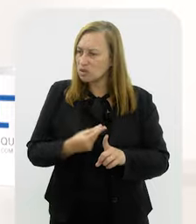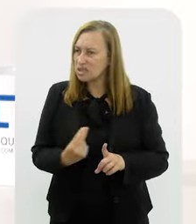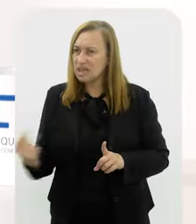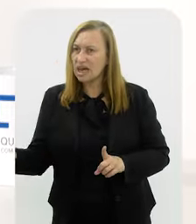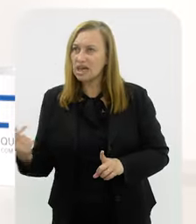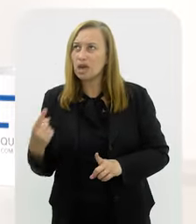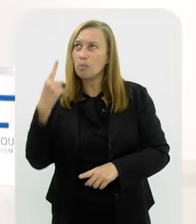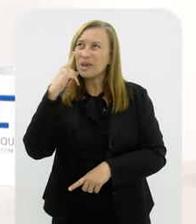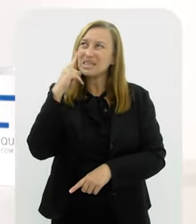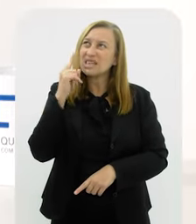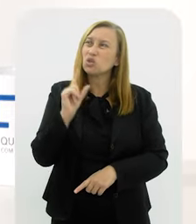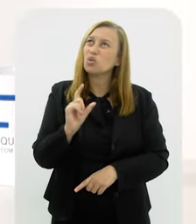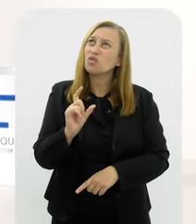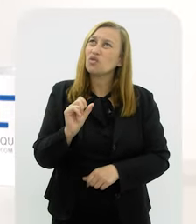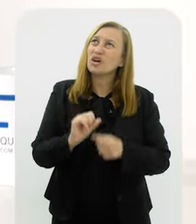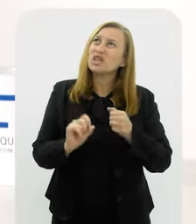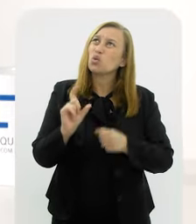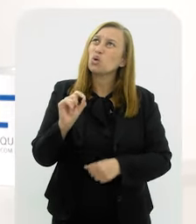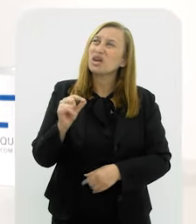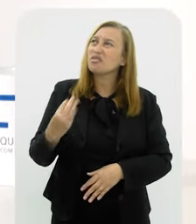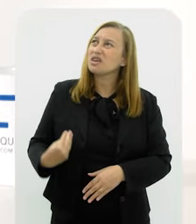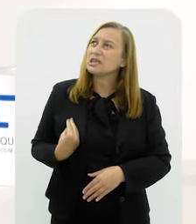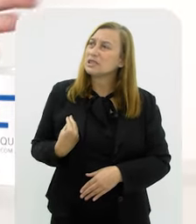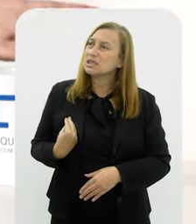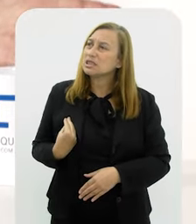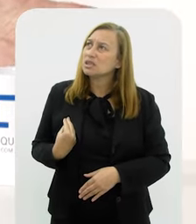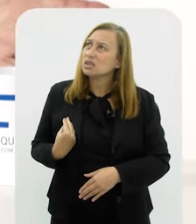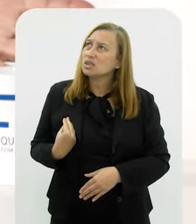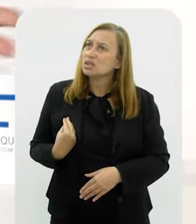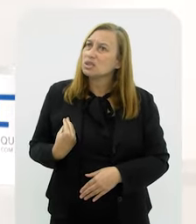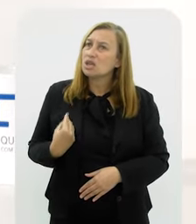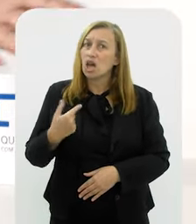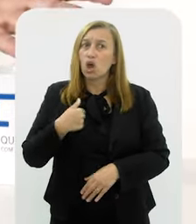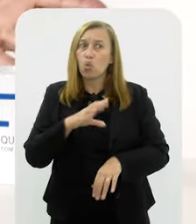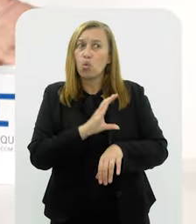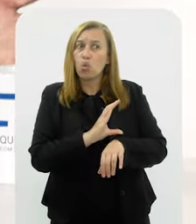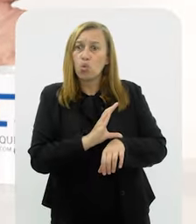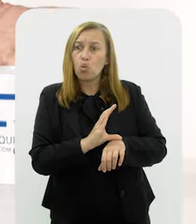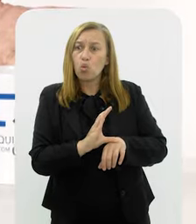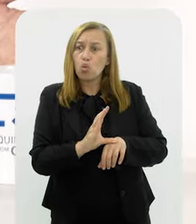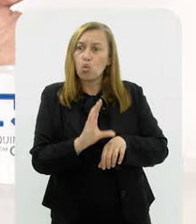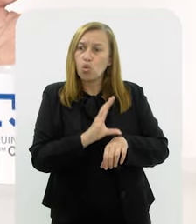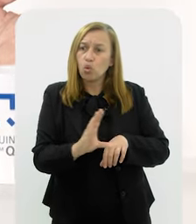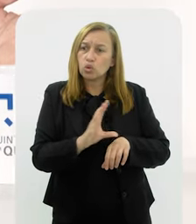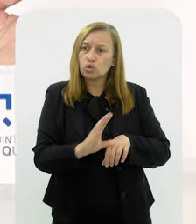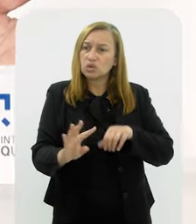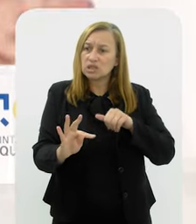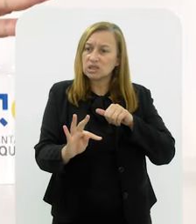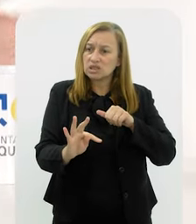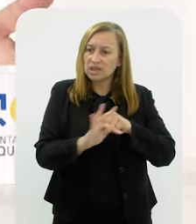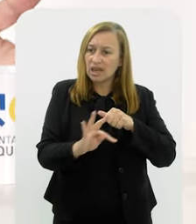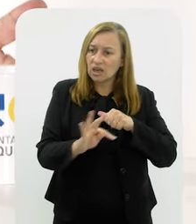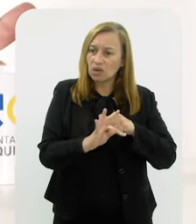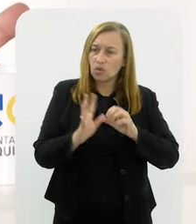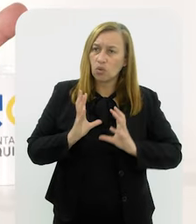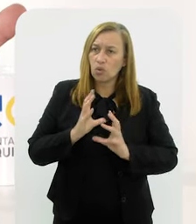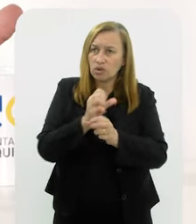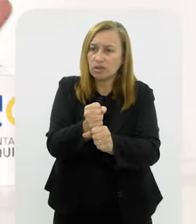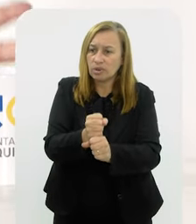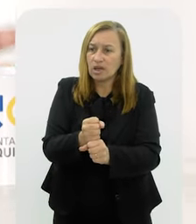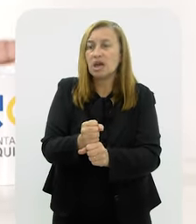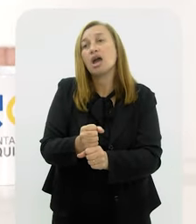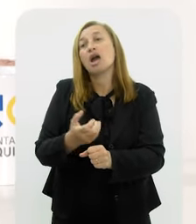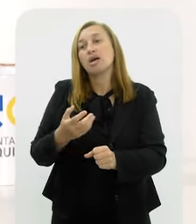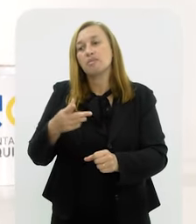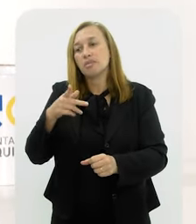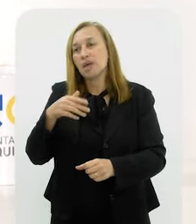e ver o que eu ia fazer na minha vida e tal, não sei o quê, que eu já tinha feito o curso de técnico de contabilidade que minha mãe tanto queria, para